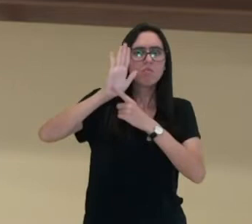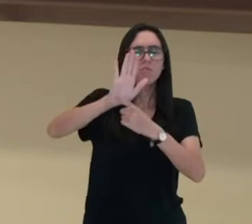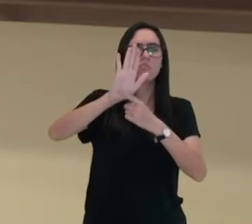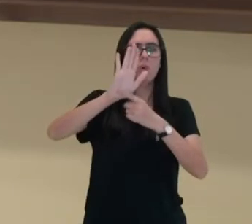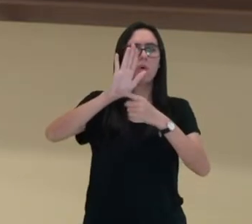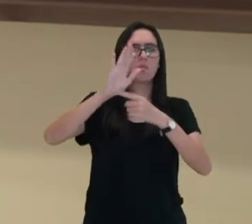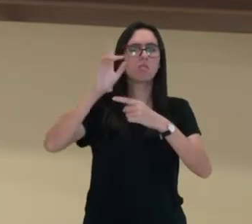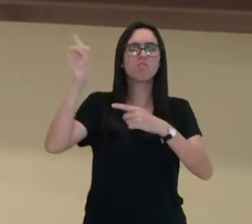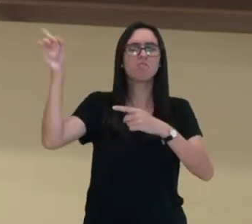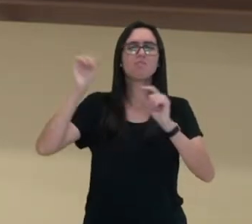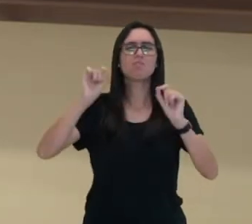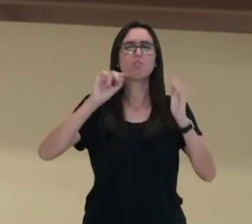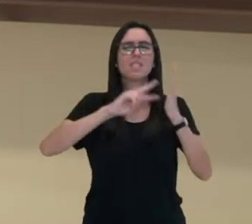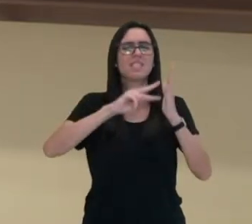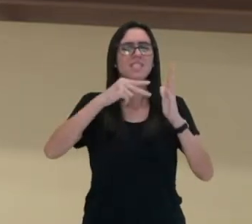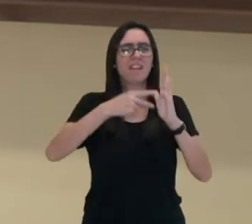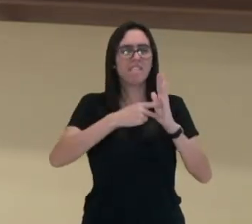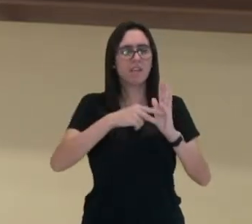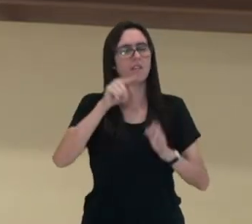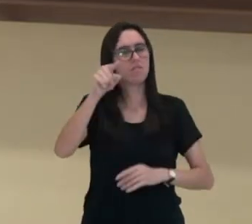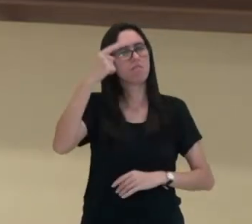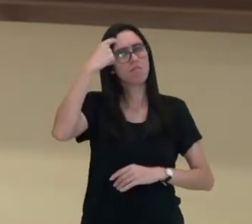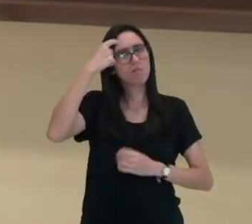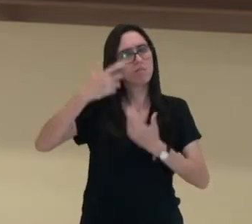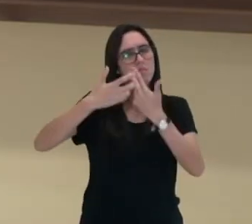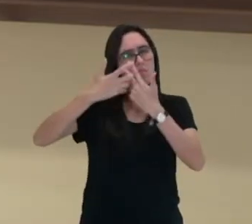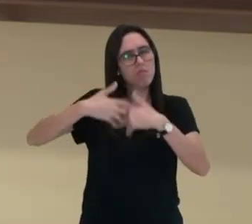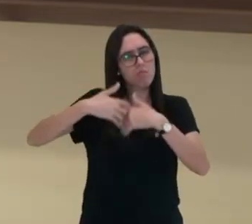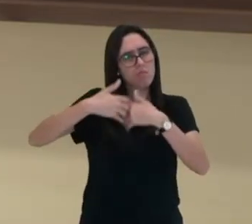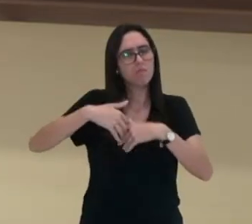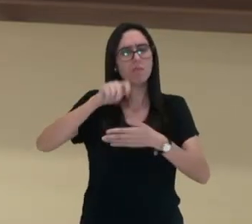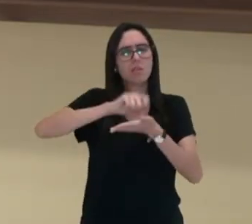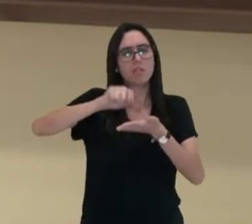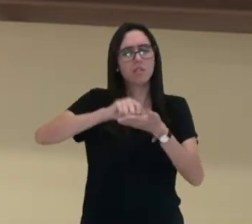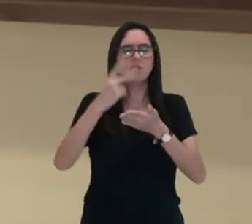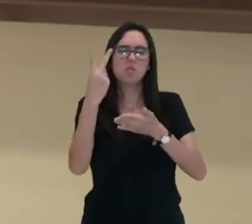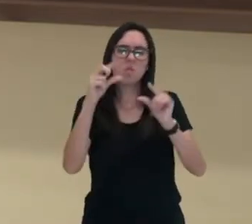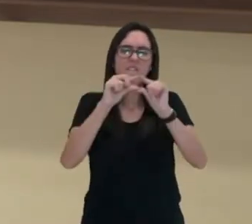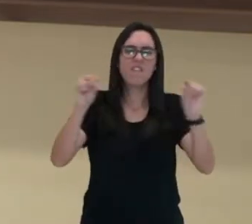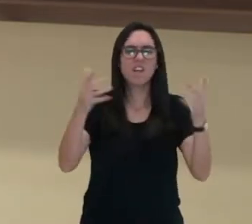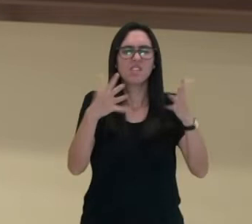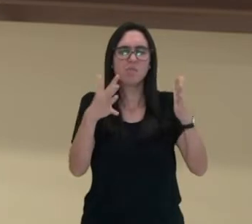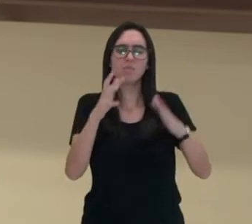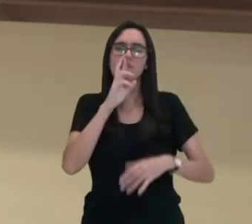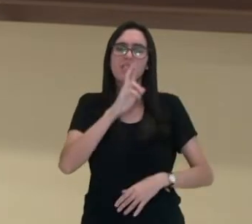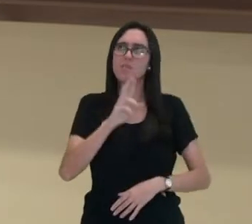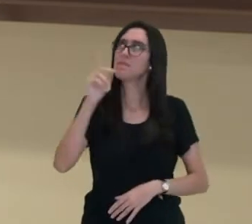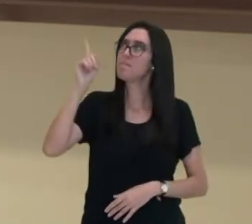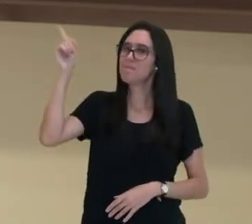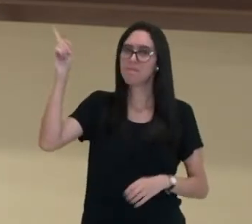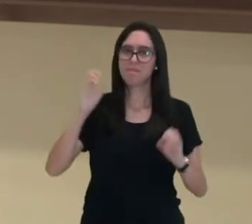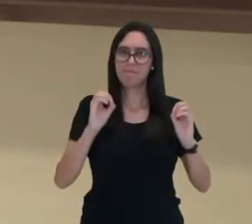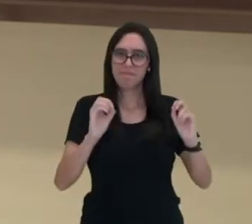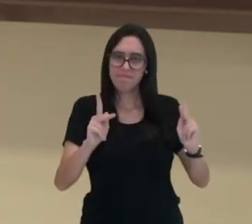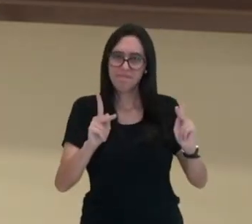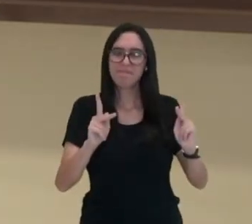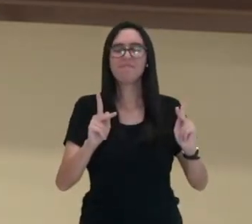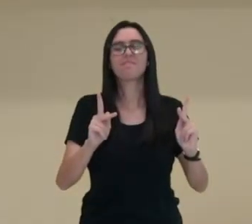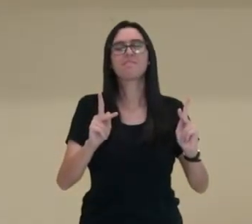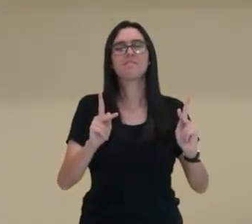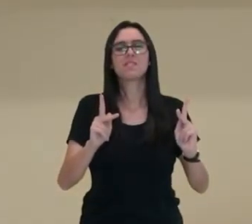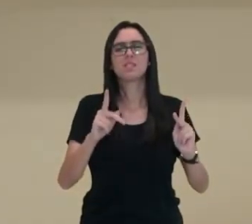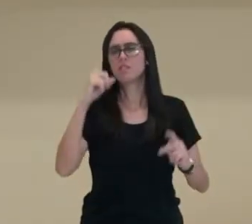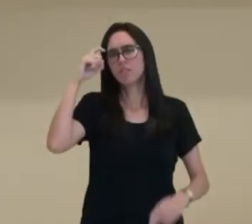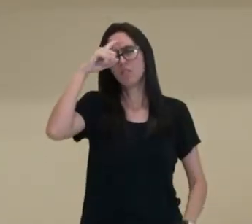nesse fragmento? Tá? Então, vocês vão pensar e vão elaborar uma ou duas frases para responder a nossa primeira atividade, ok? Não